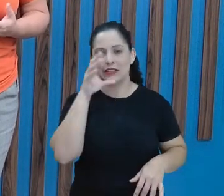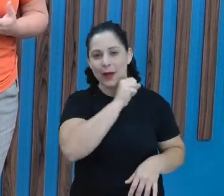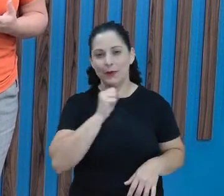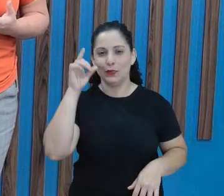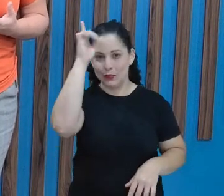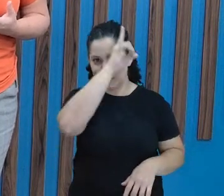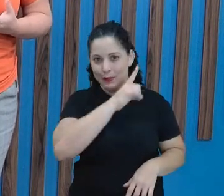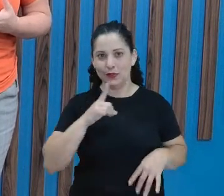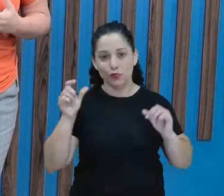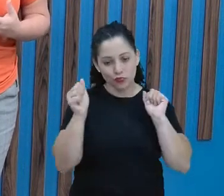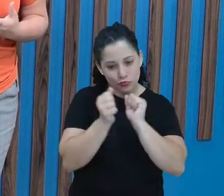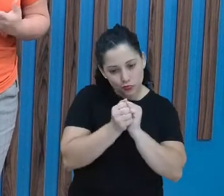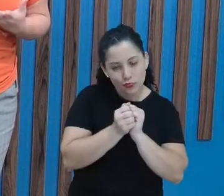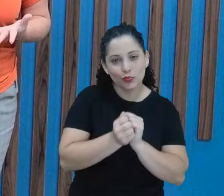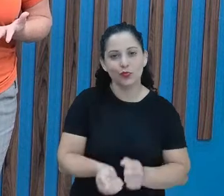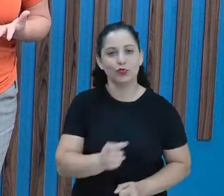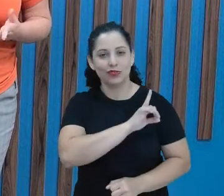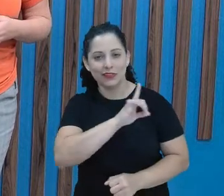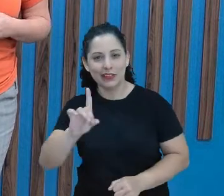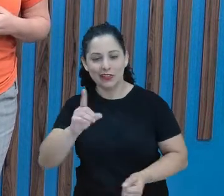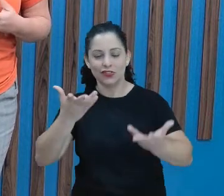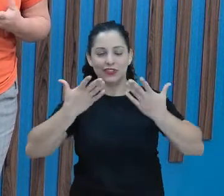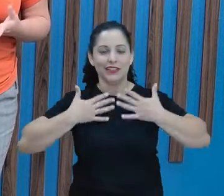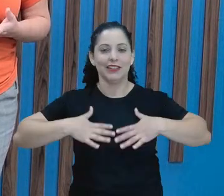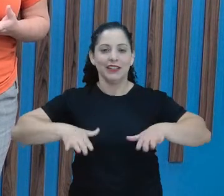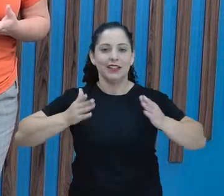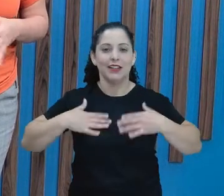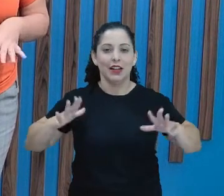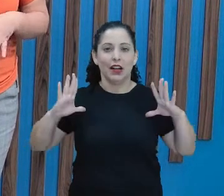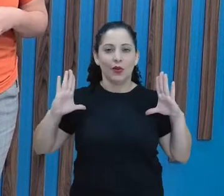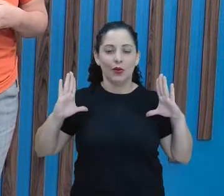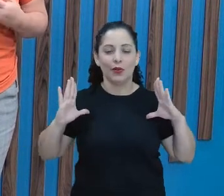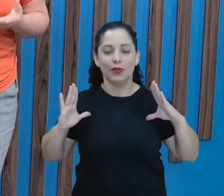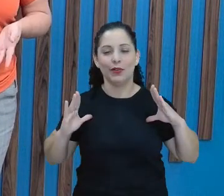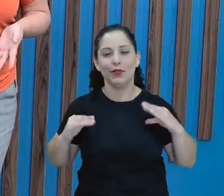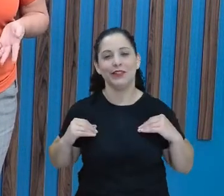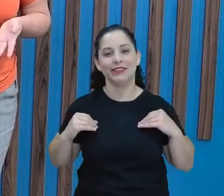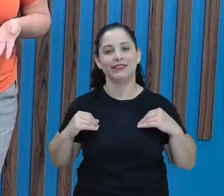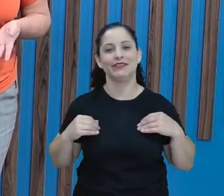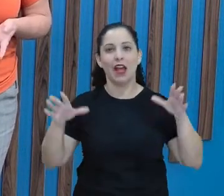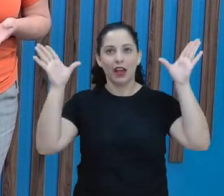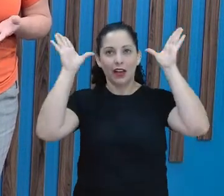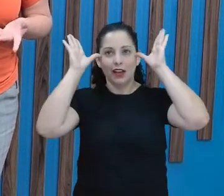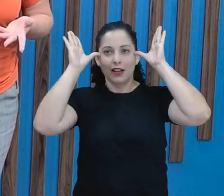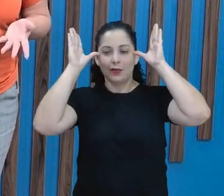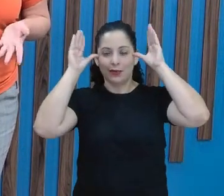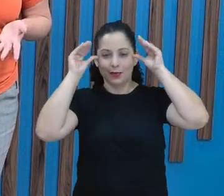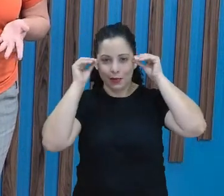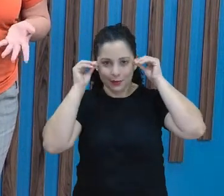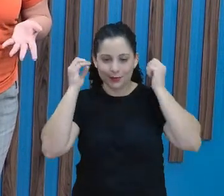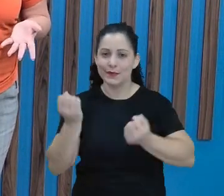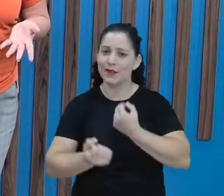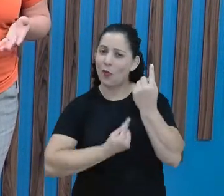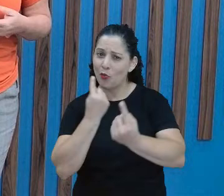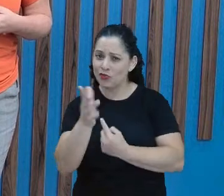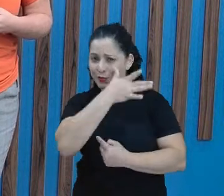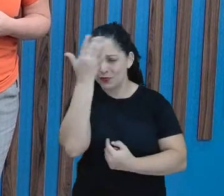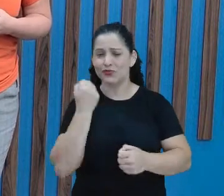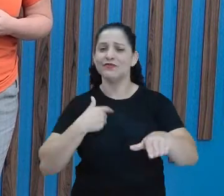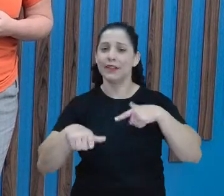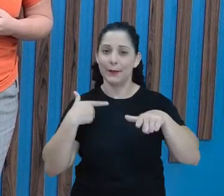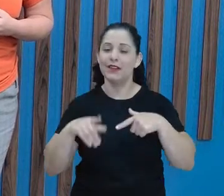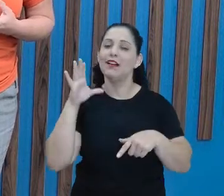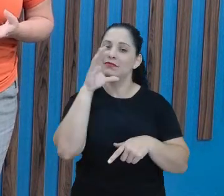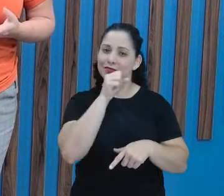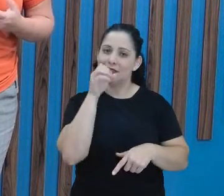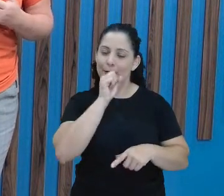os dias de descanso, onde você vai descansar. Algumas pessoas chegam ainda a trabalhar no sábado, mas